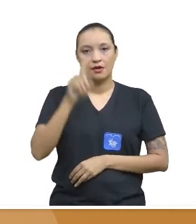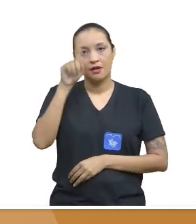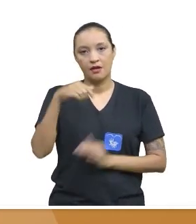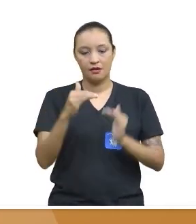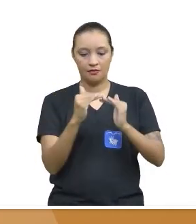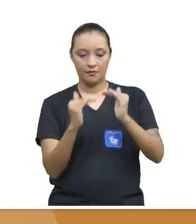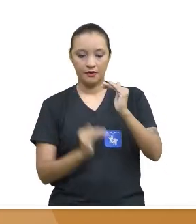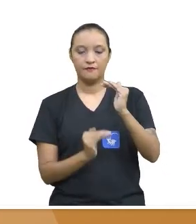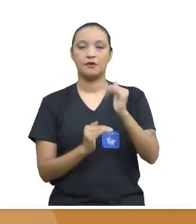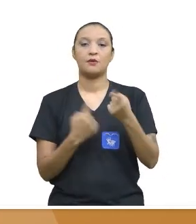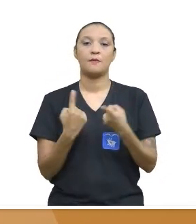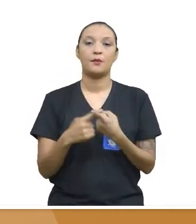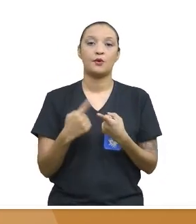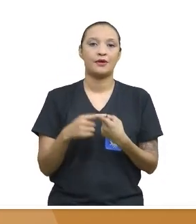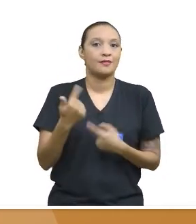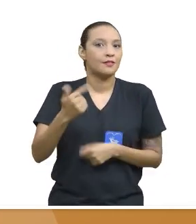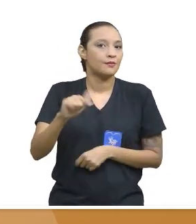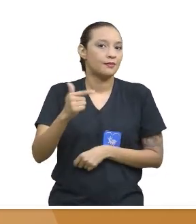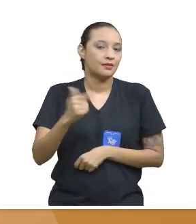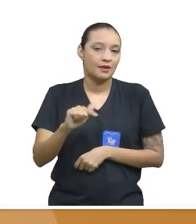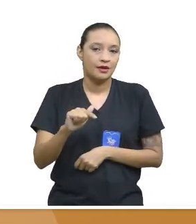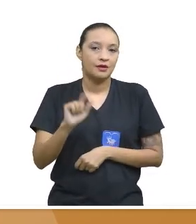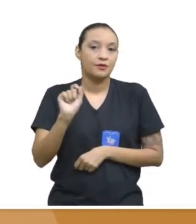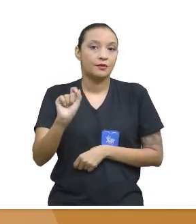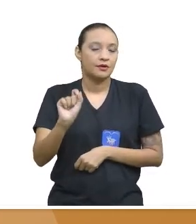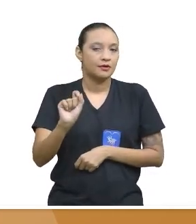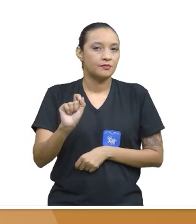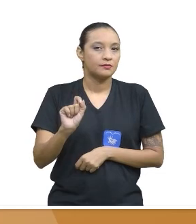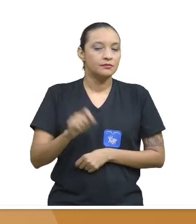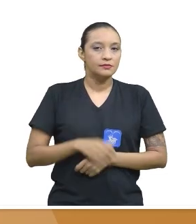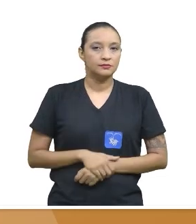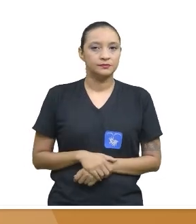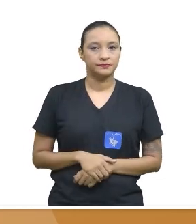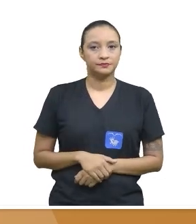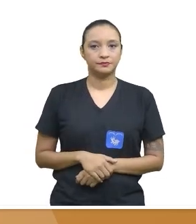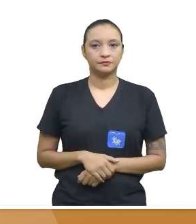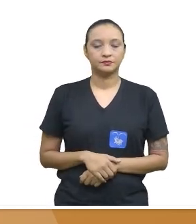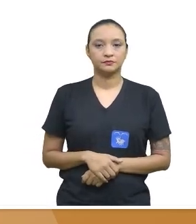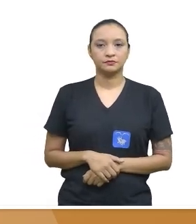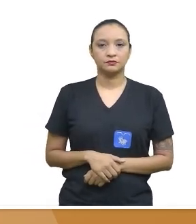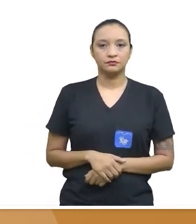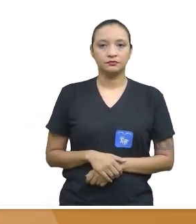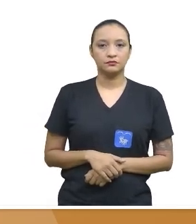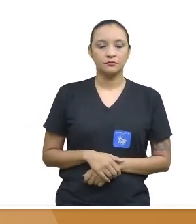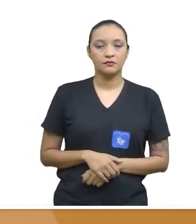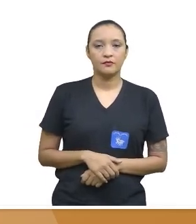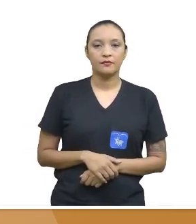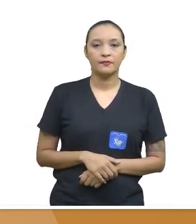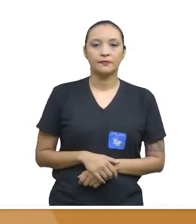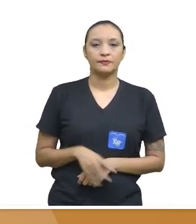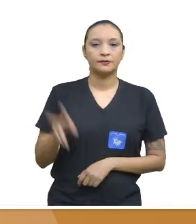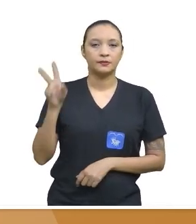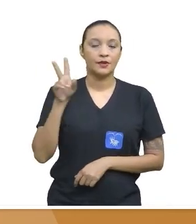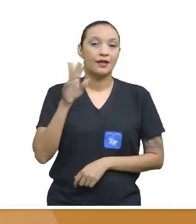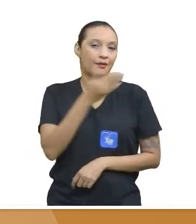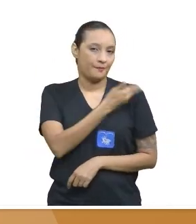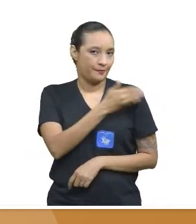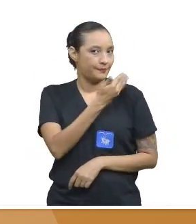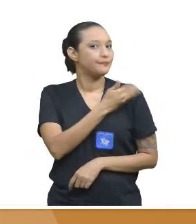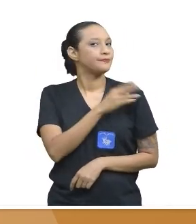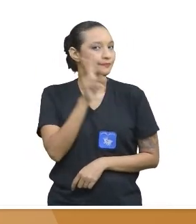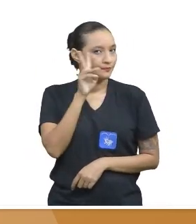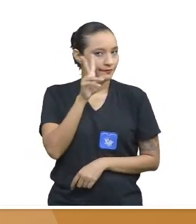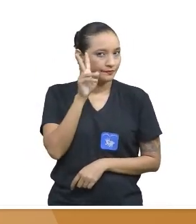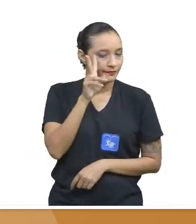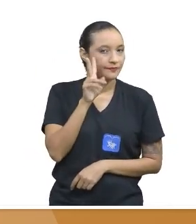inferiores porque não têm. E observa que a gente vai aí partir para aquela questão de mais preconceituosas, que